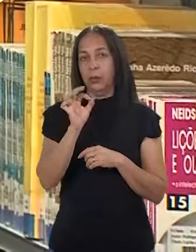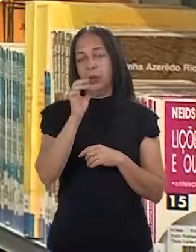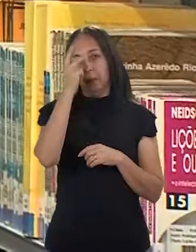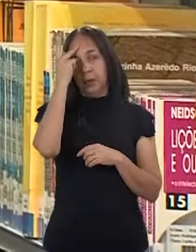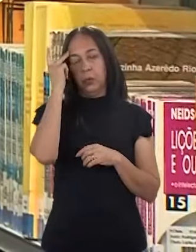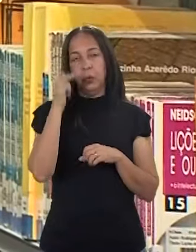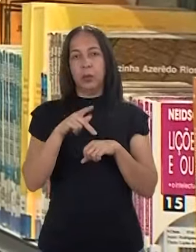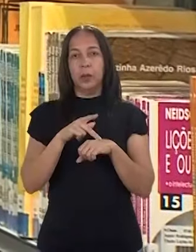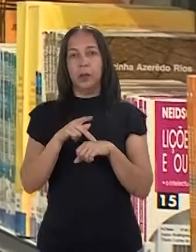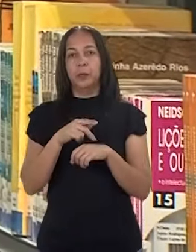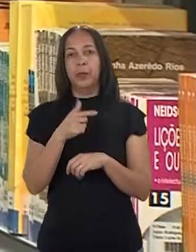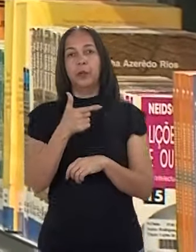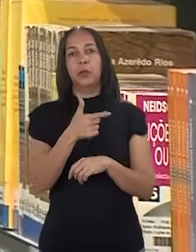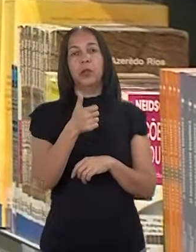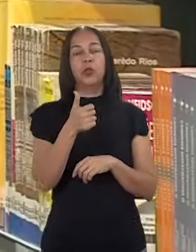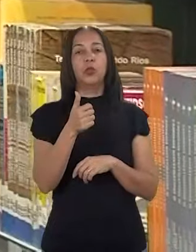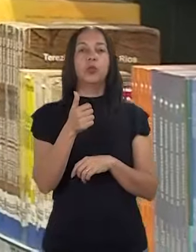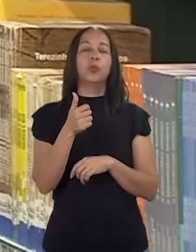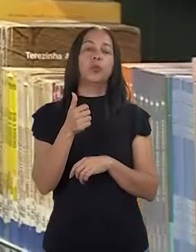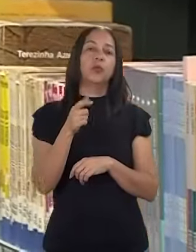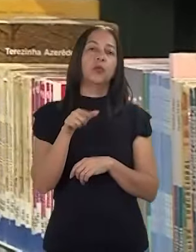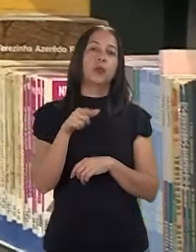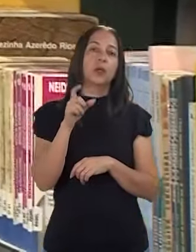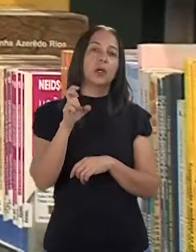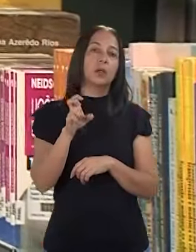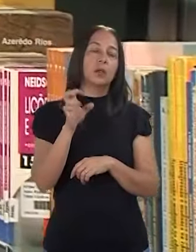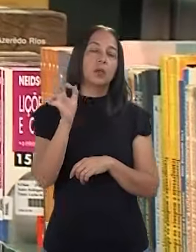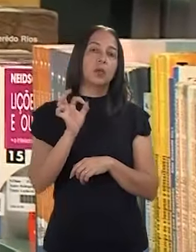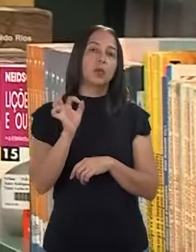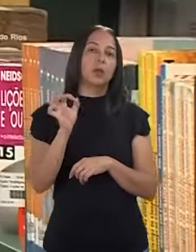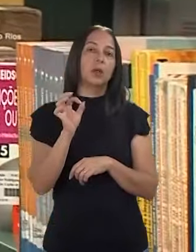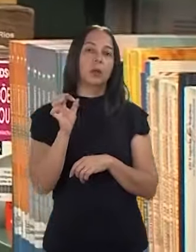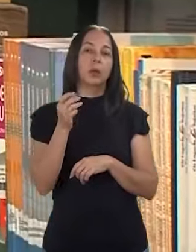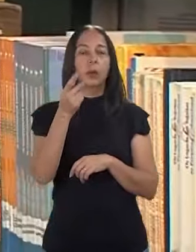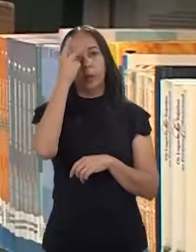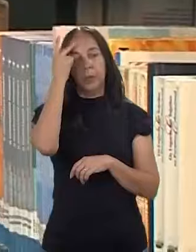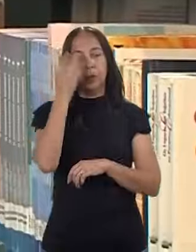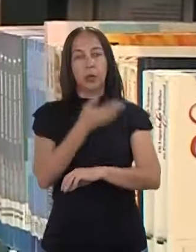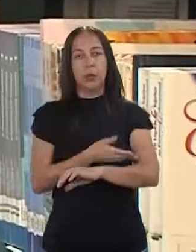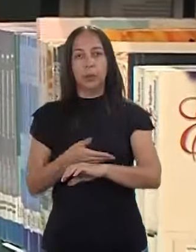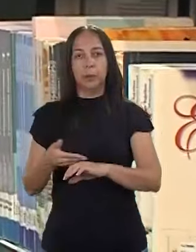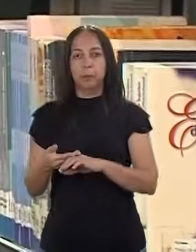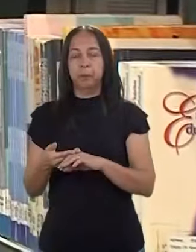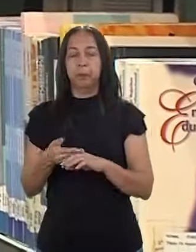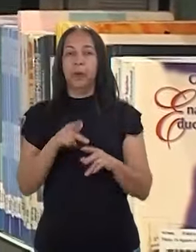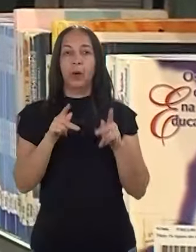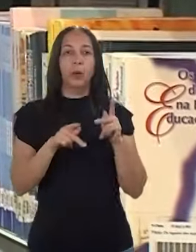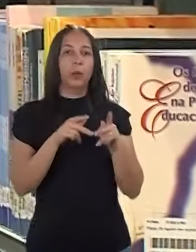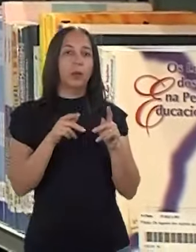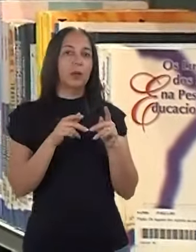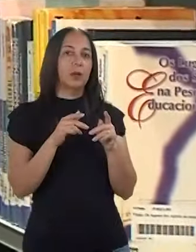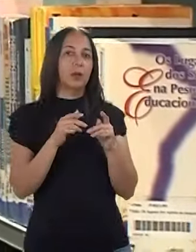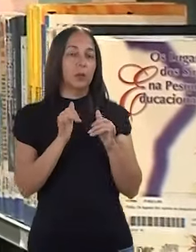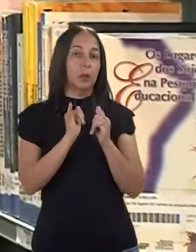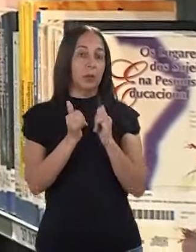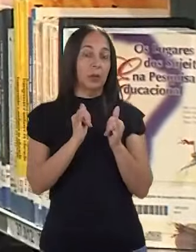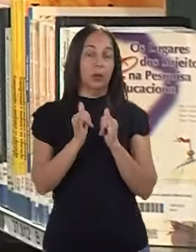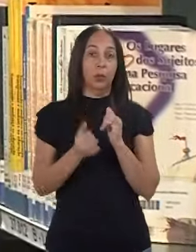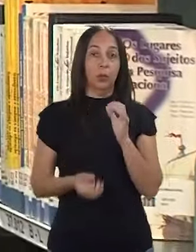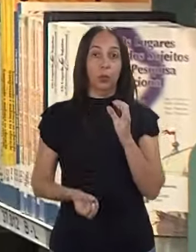foram 78% representadas por pessoas pretas e 21,5 por pessoas